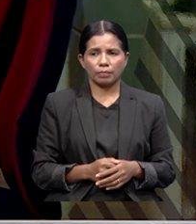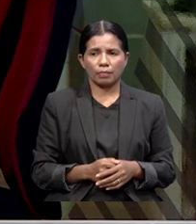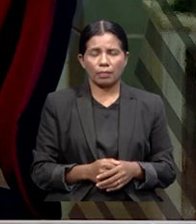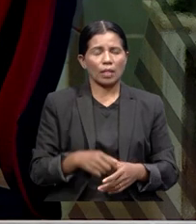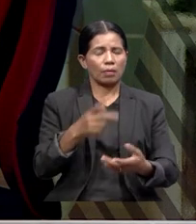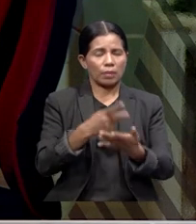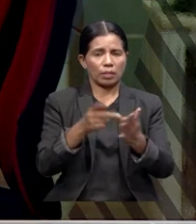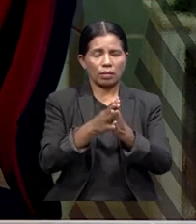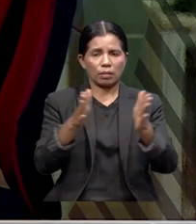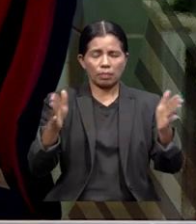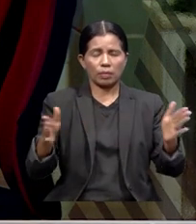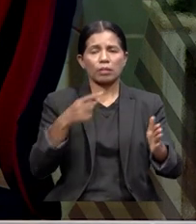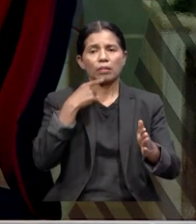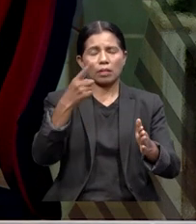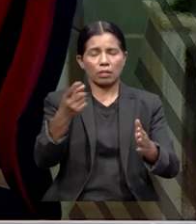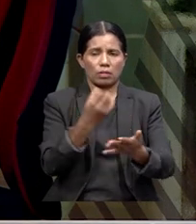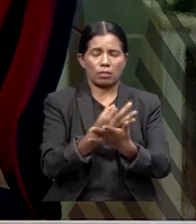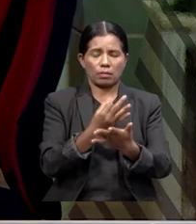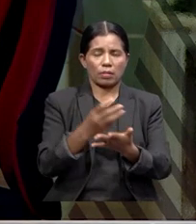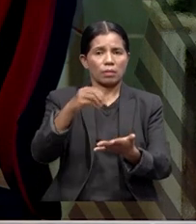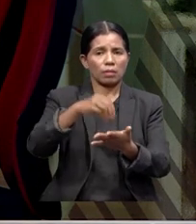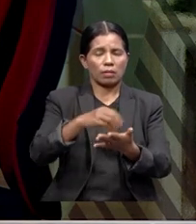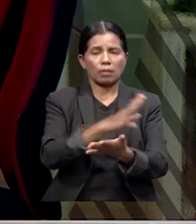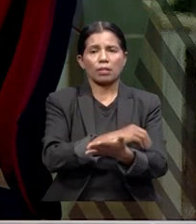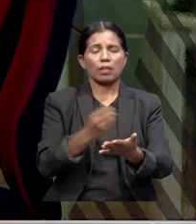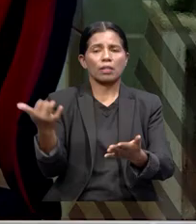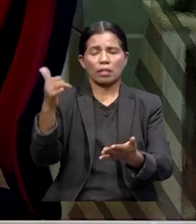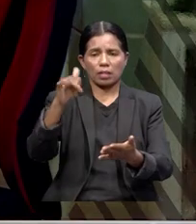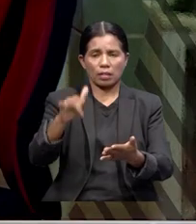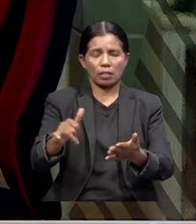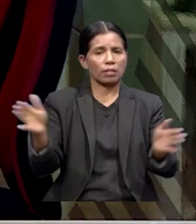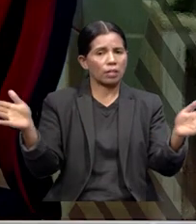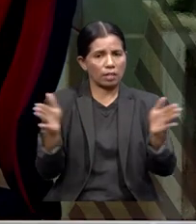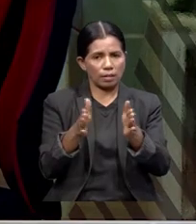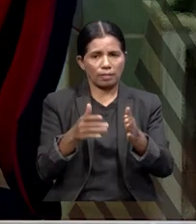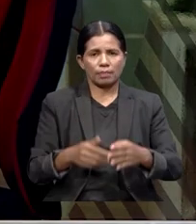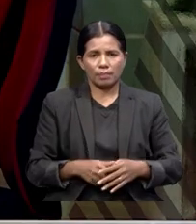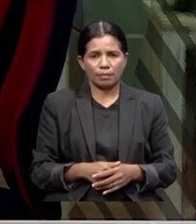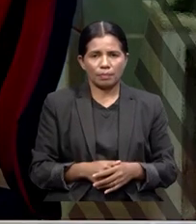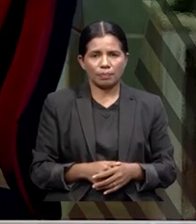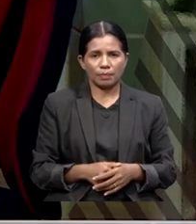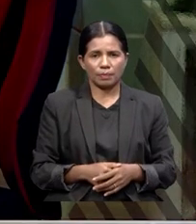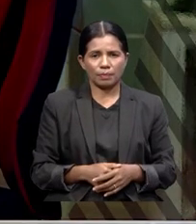Mancada posição questiona também alocação orçamento para setor produtivo, Cira Giglio.